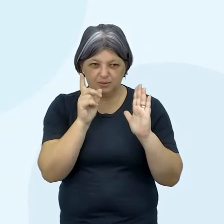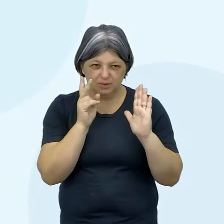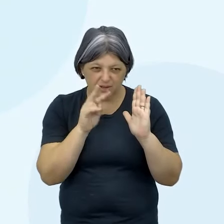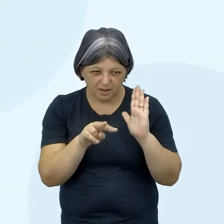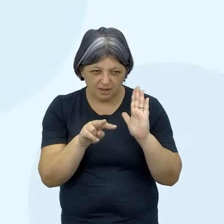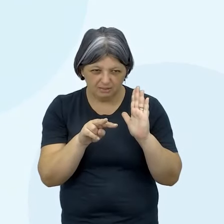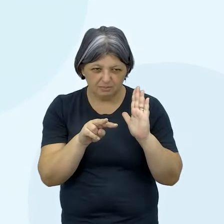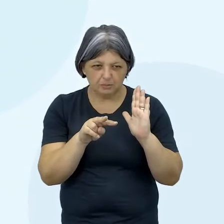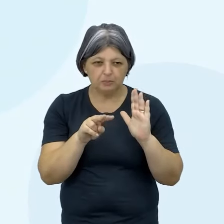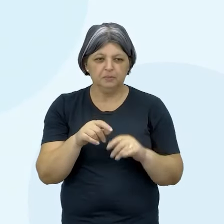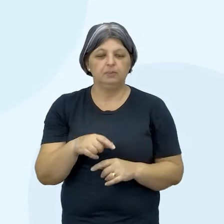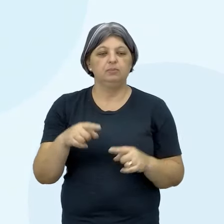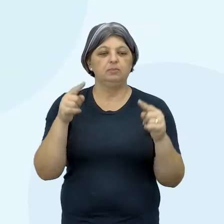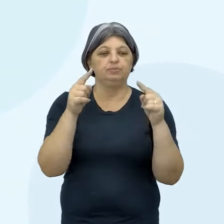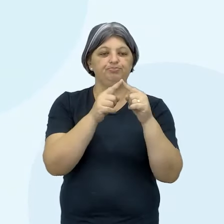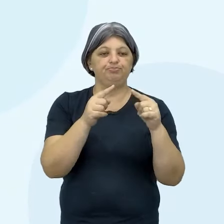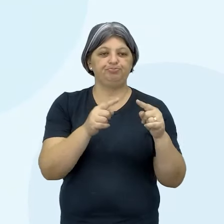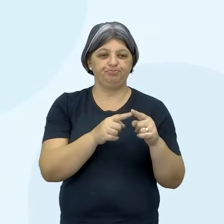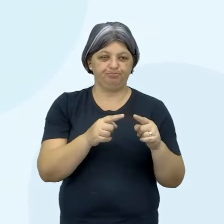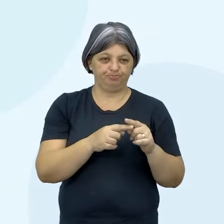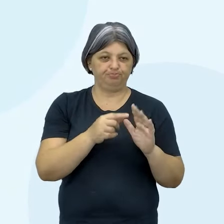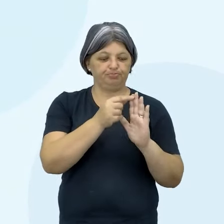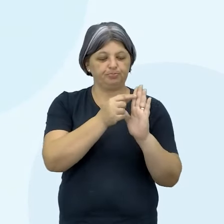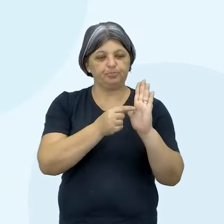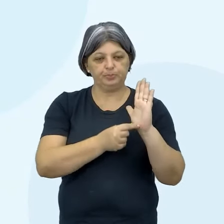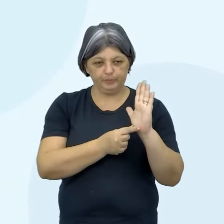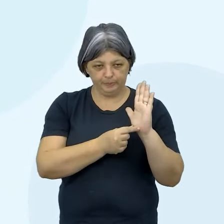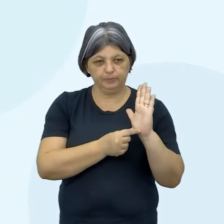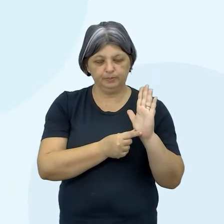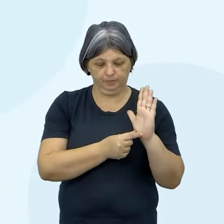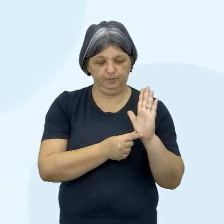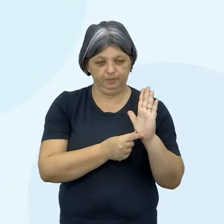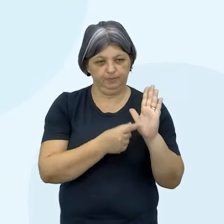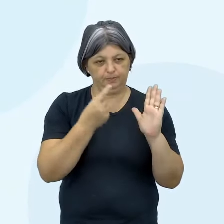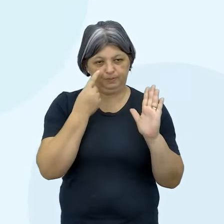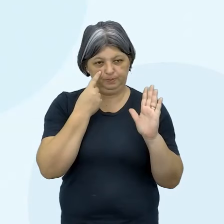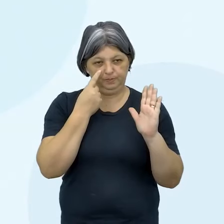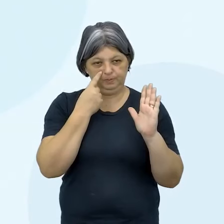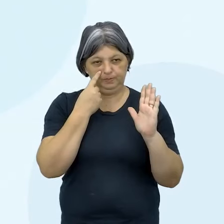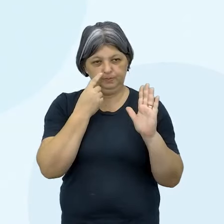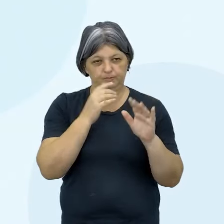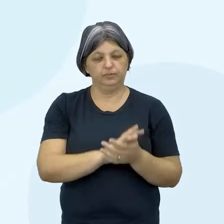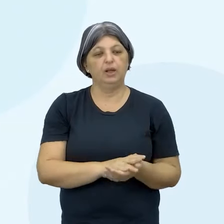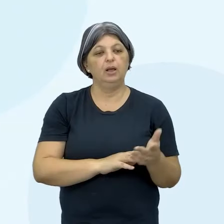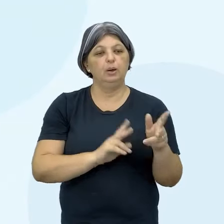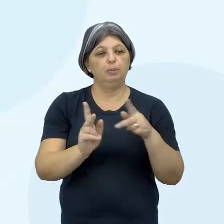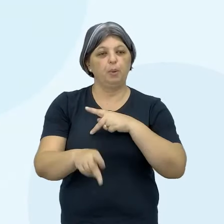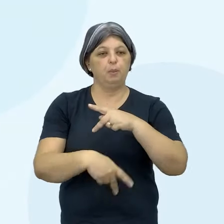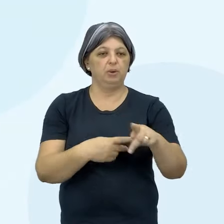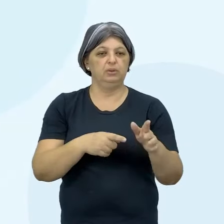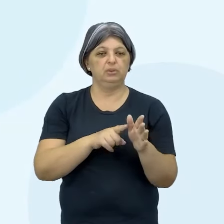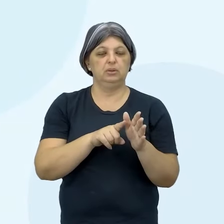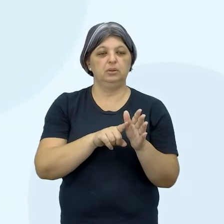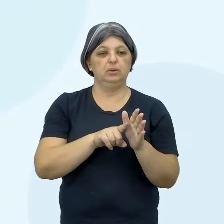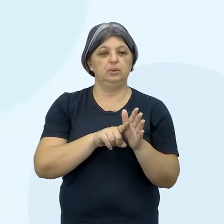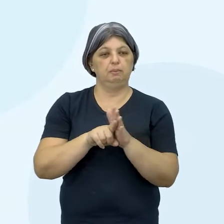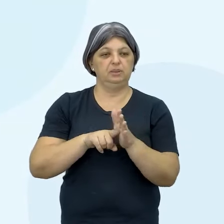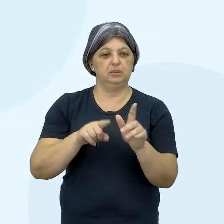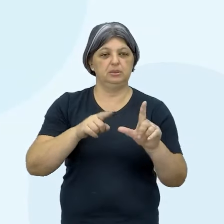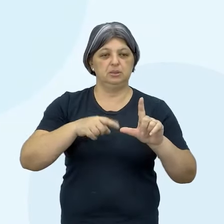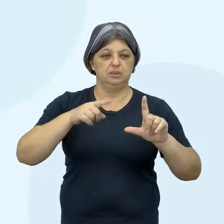essa conexão aí na vertical. Então, por exemplo, esse componente população e índice, a gente tem aqui, né, que